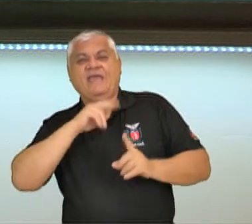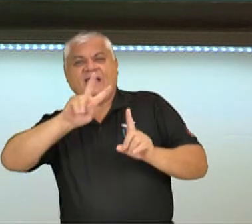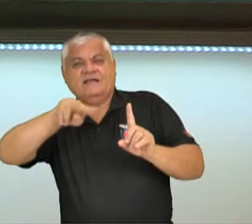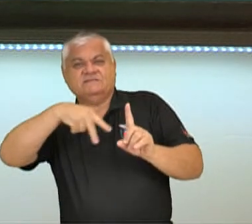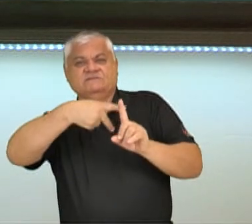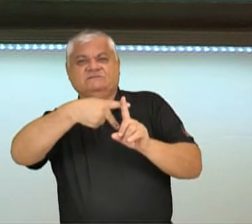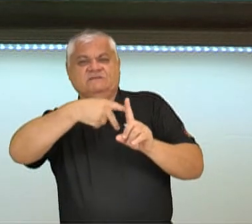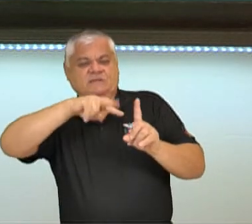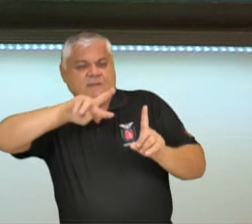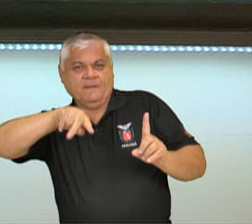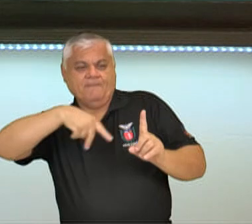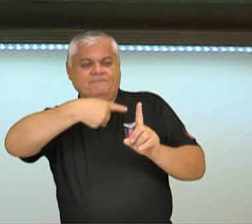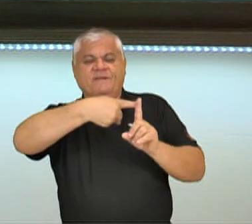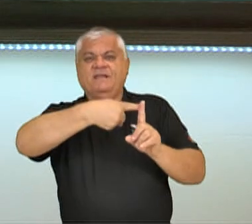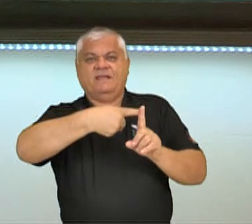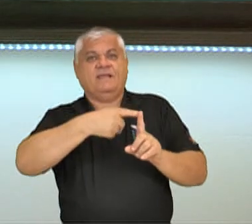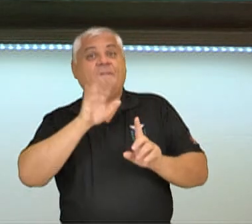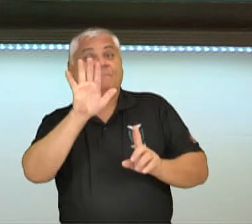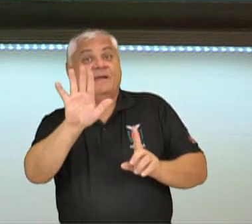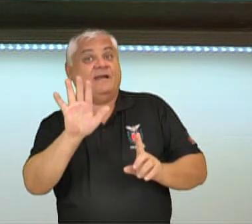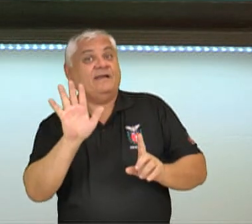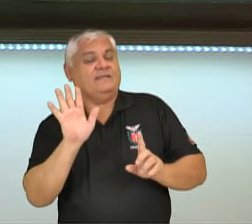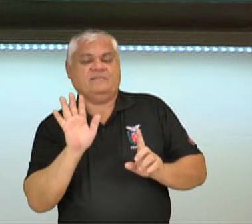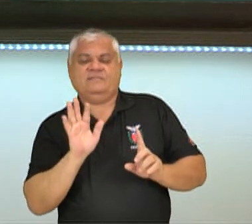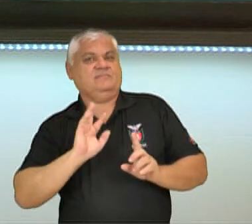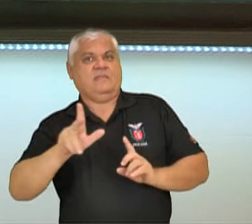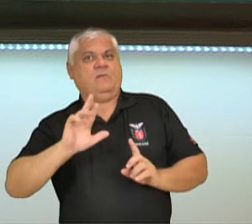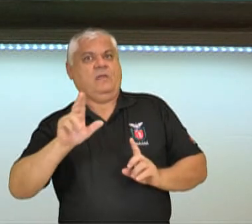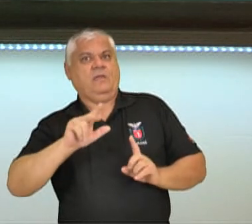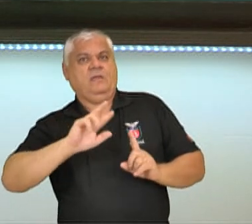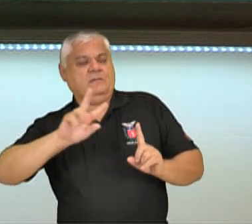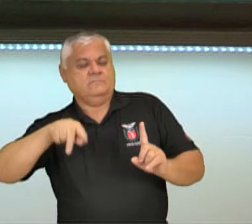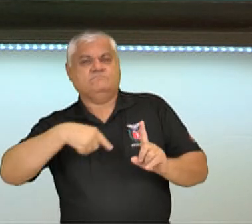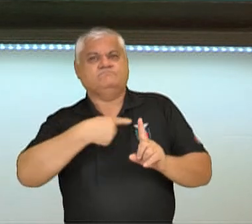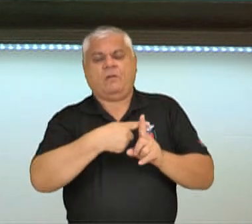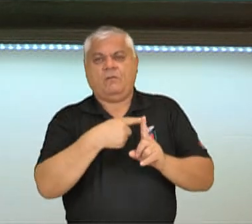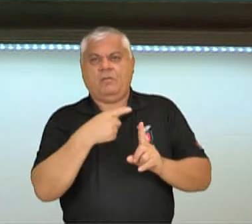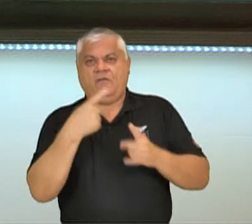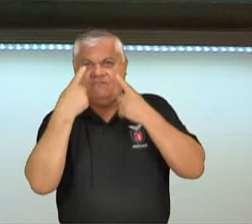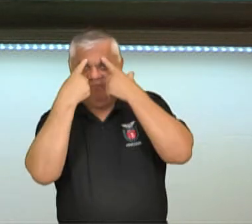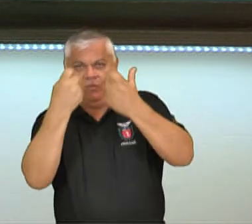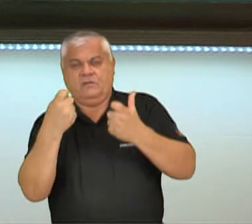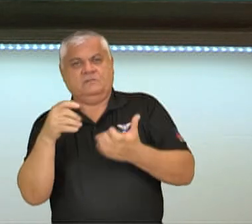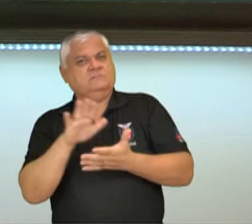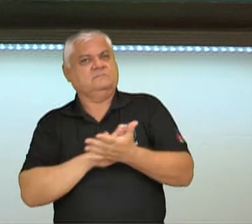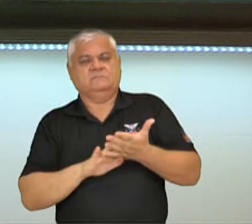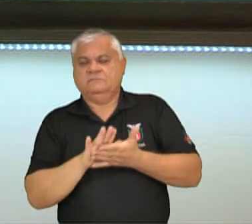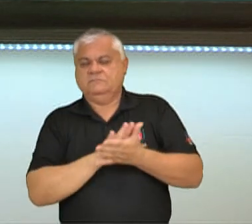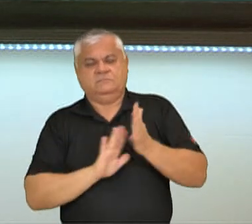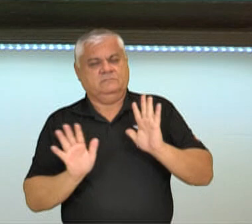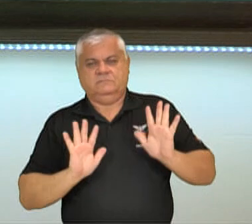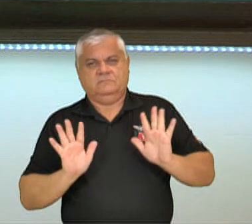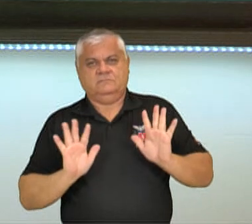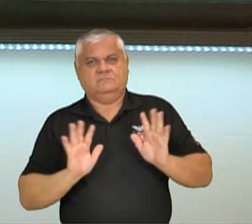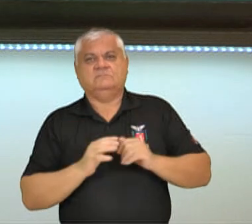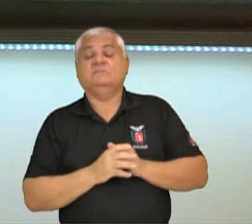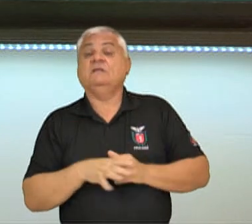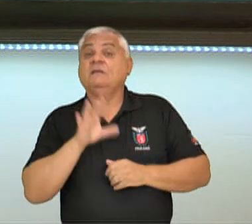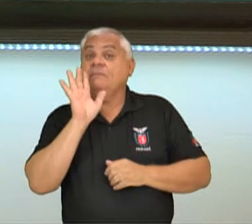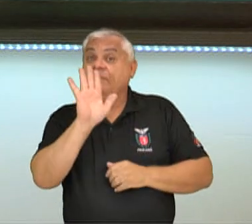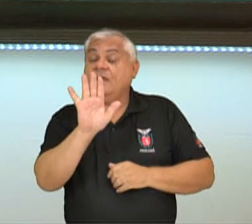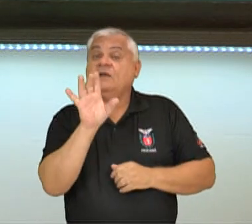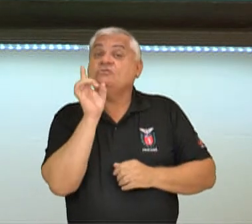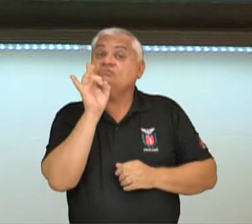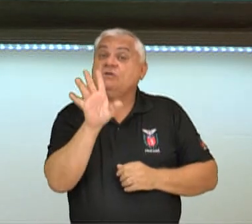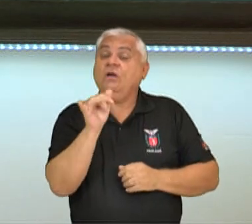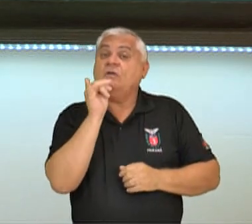o adversário. Então a intenção, como a gente está estudando a capoeira como luta, é de atingir, mas